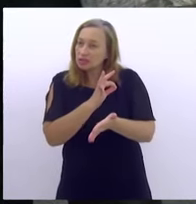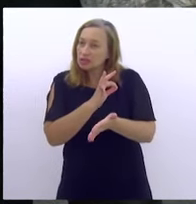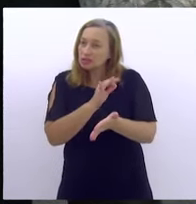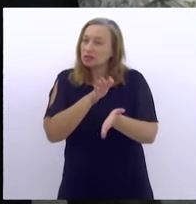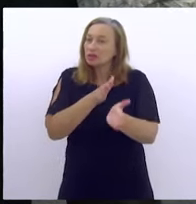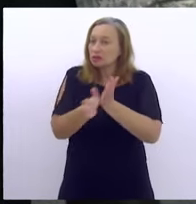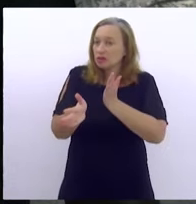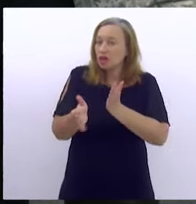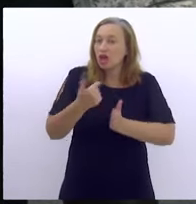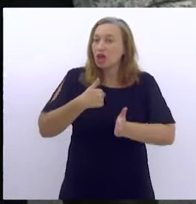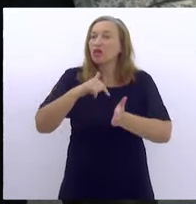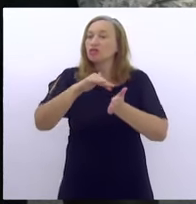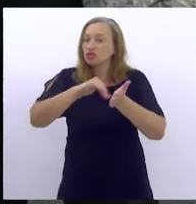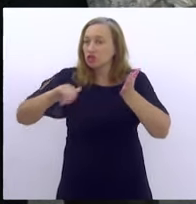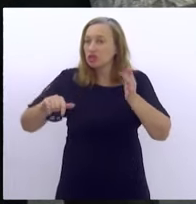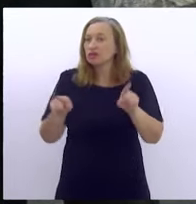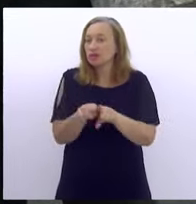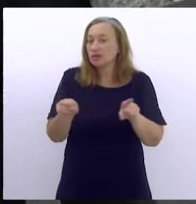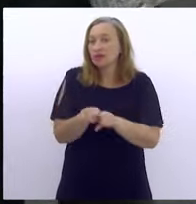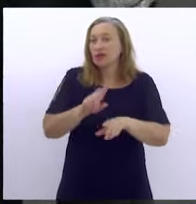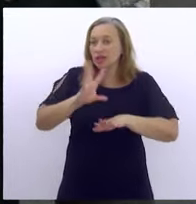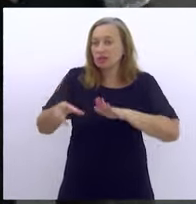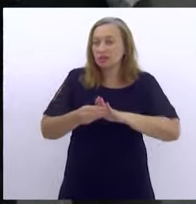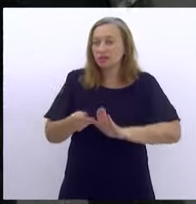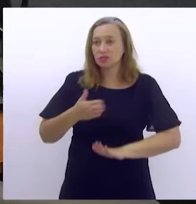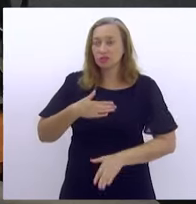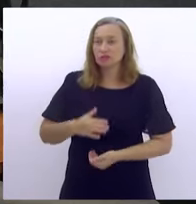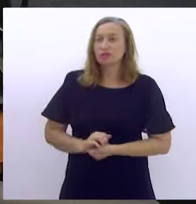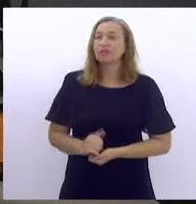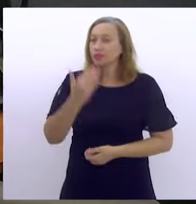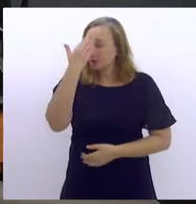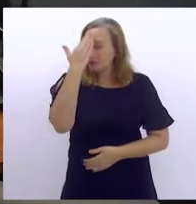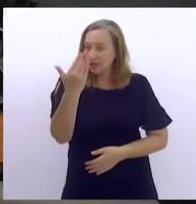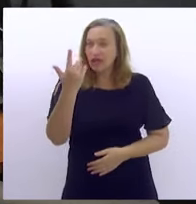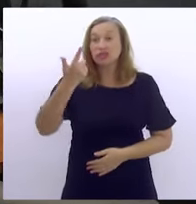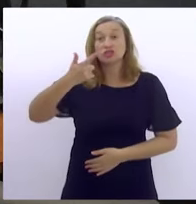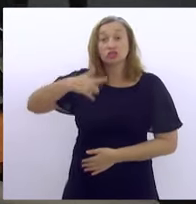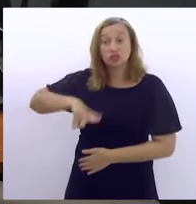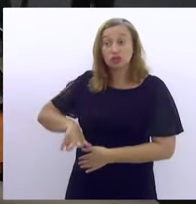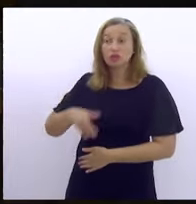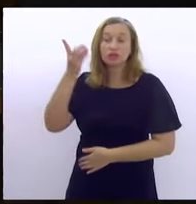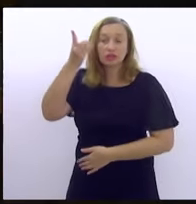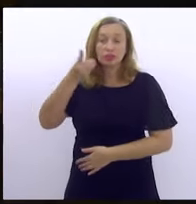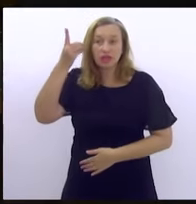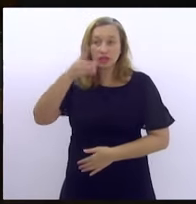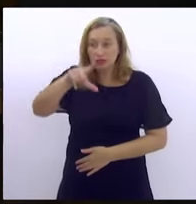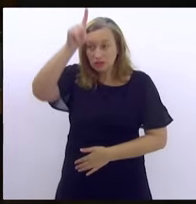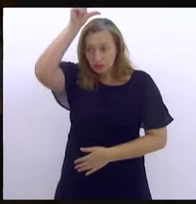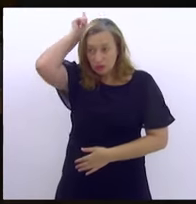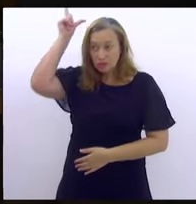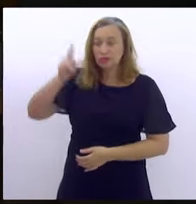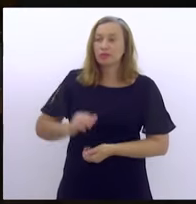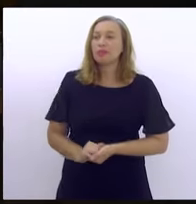eu também estou retirando as minhas emendas. Muito obrigado mais uma vez, deputado Luiz Paulo.